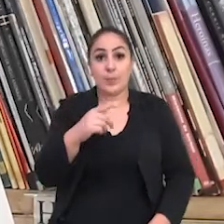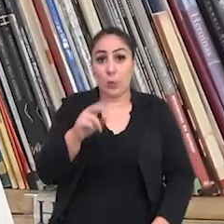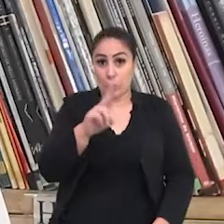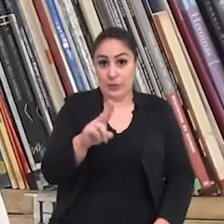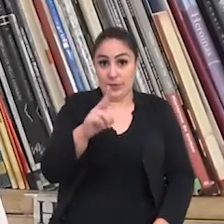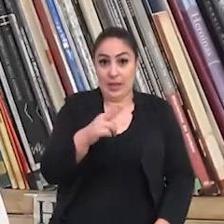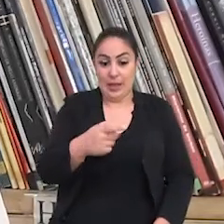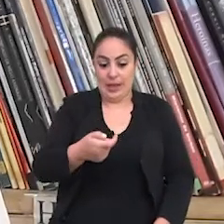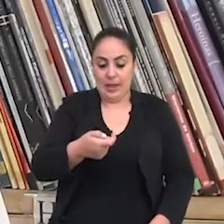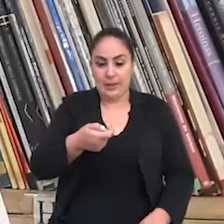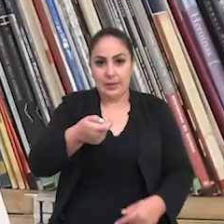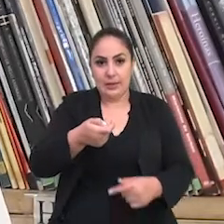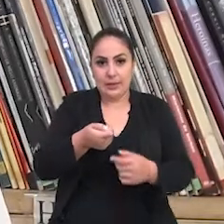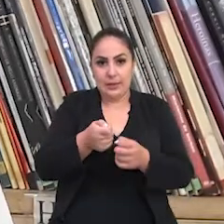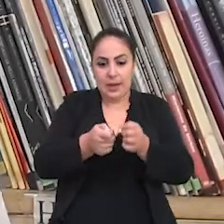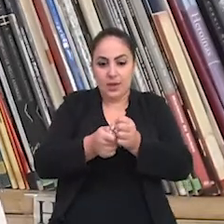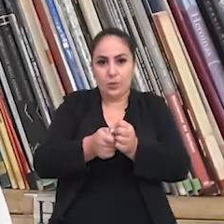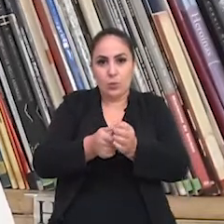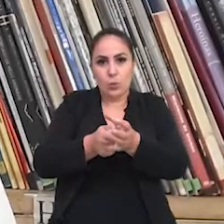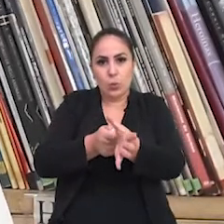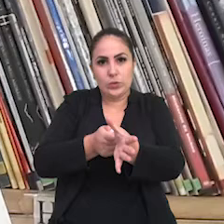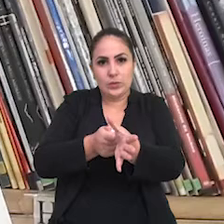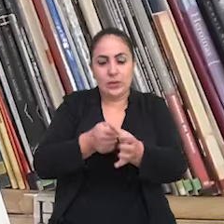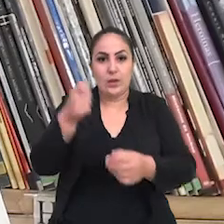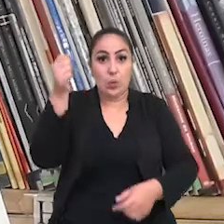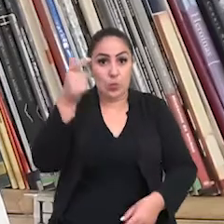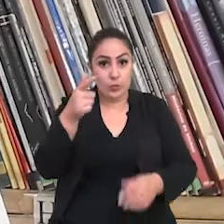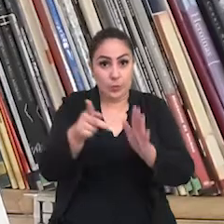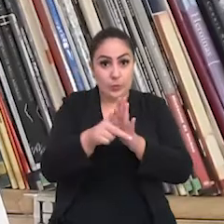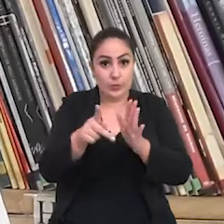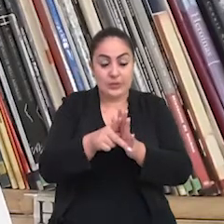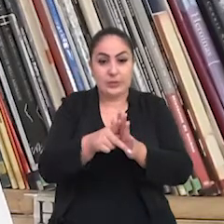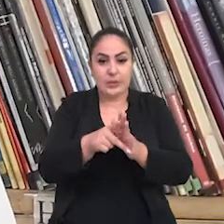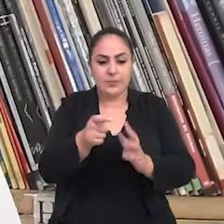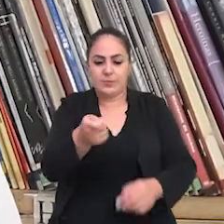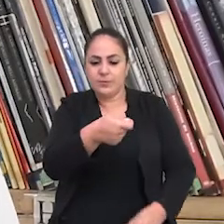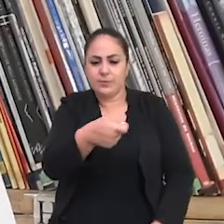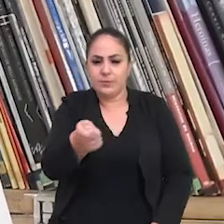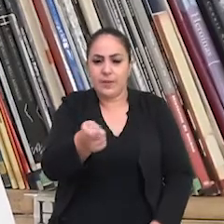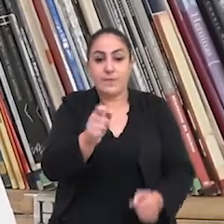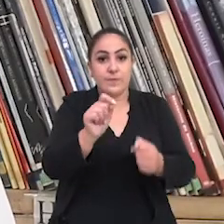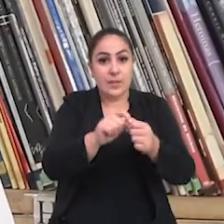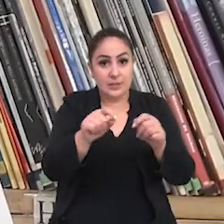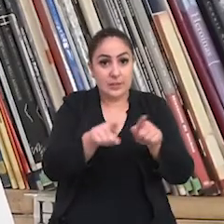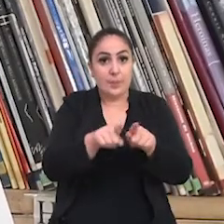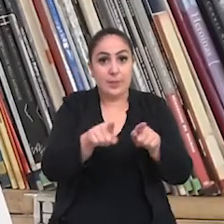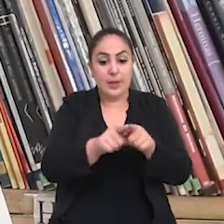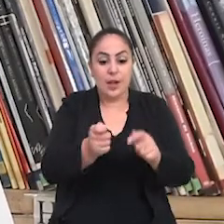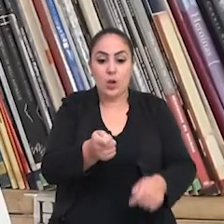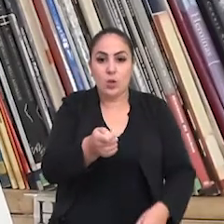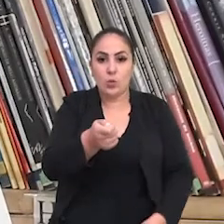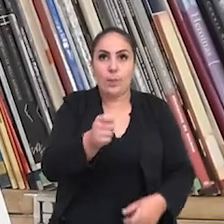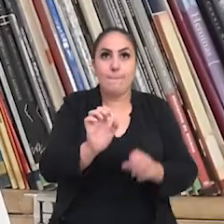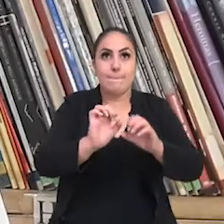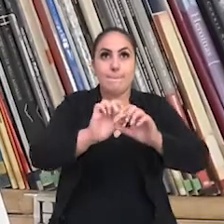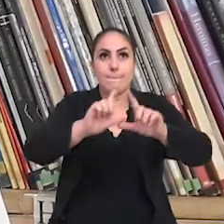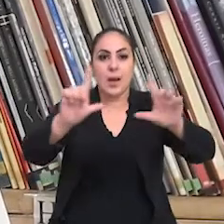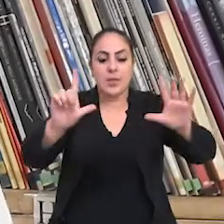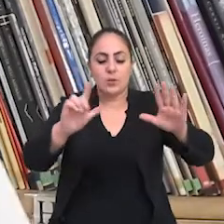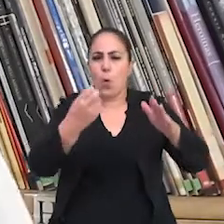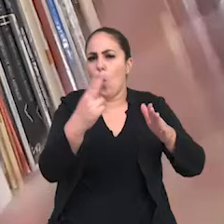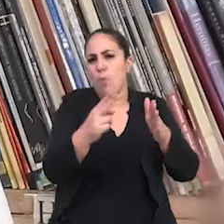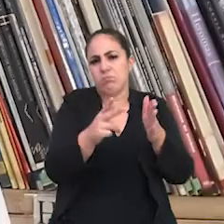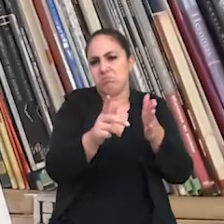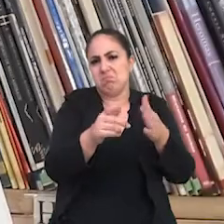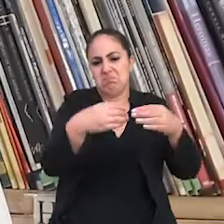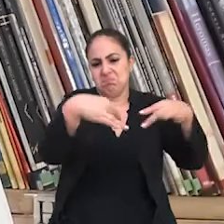a lanterna do seu celular, pegar uma outra lanterna que tenha em casa e fazer também com a luz refletida na parede